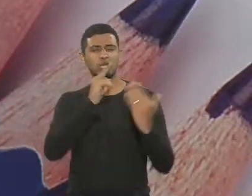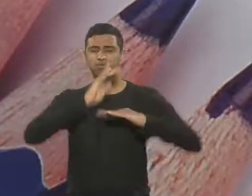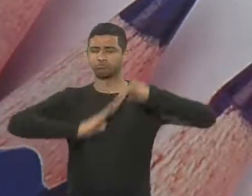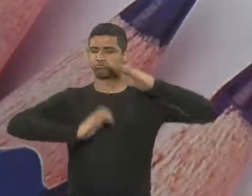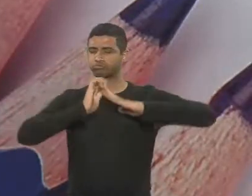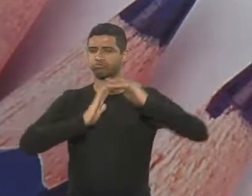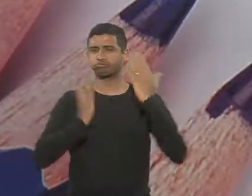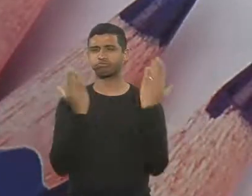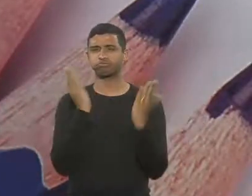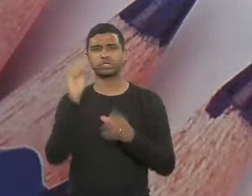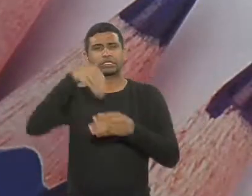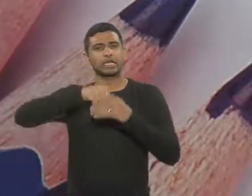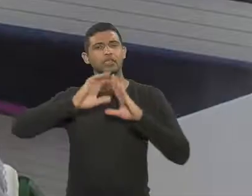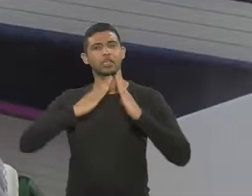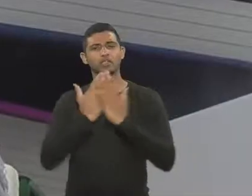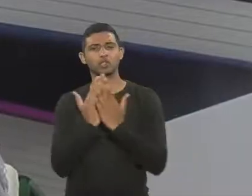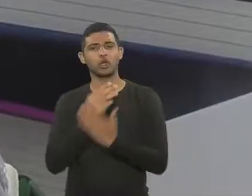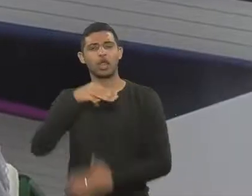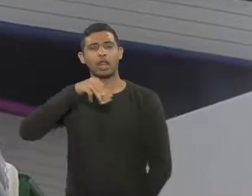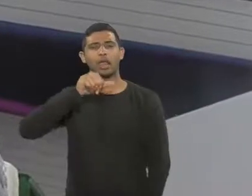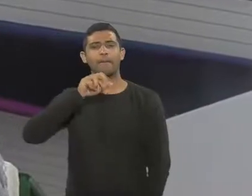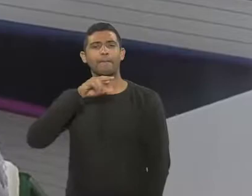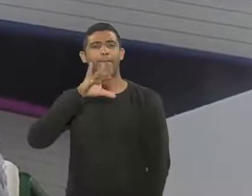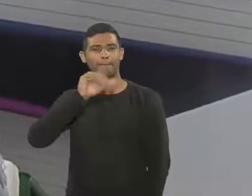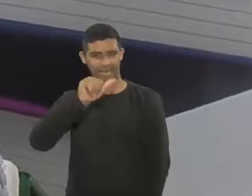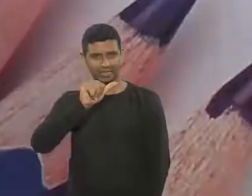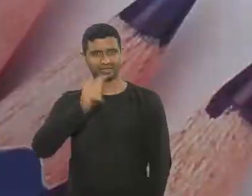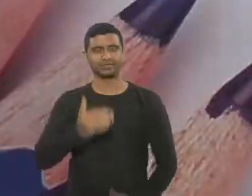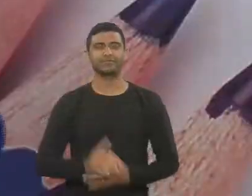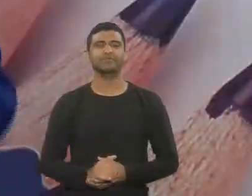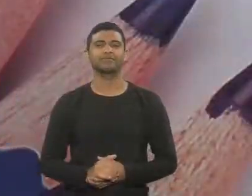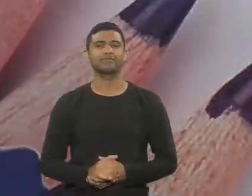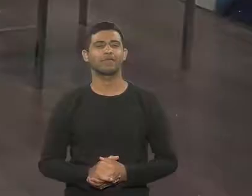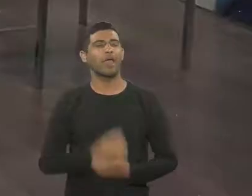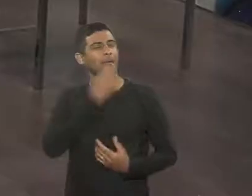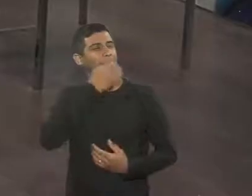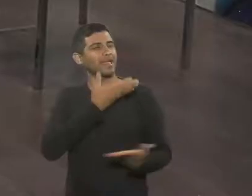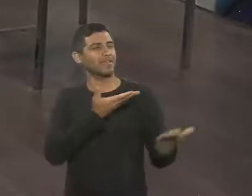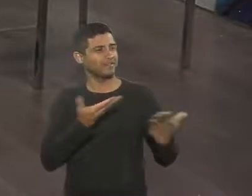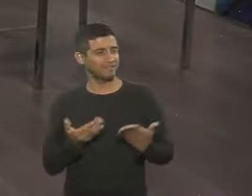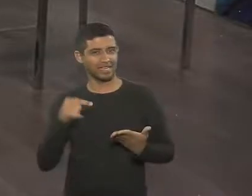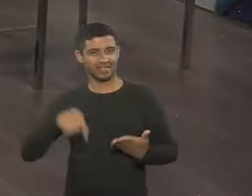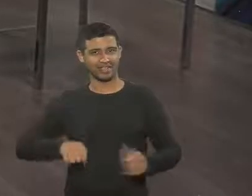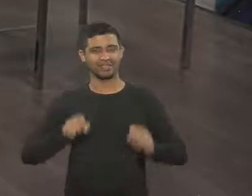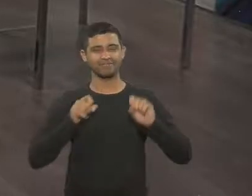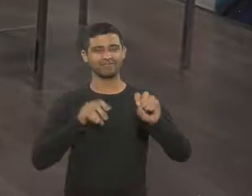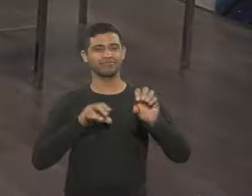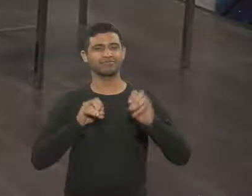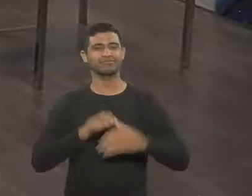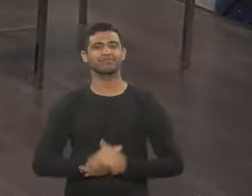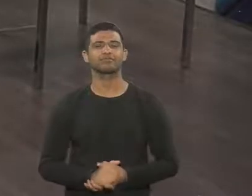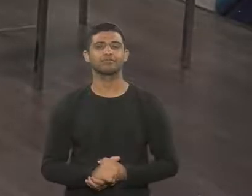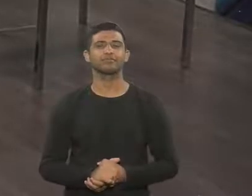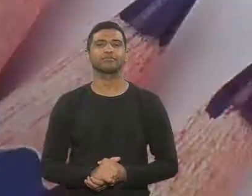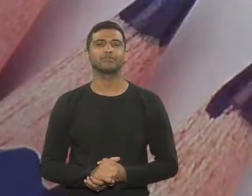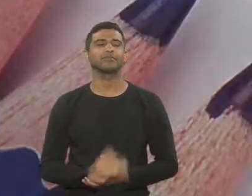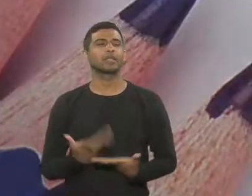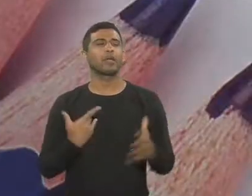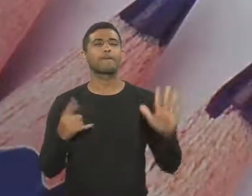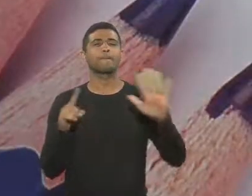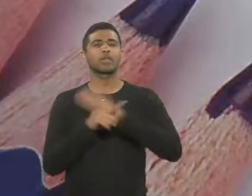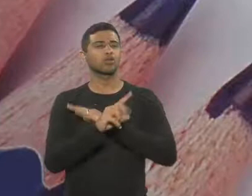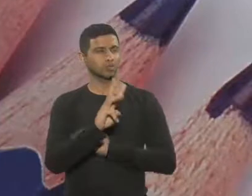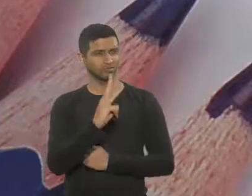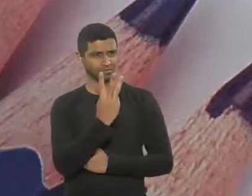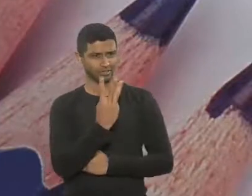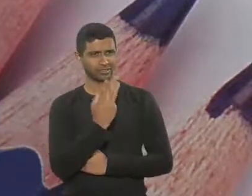em psicologia escolar, Márcia Magalhães Fonseca. Muito bem-vindos ao programa. Começar, acho que uma pergunta